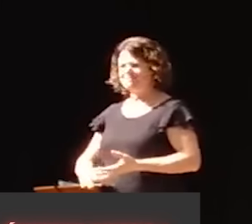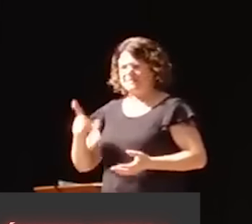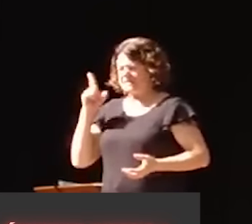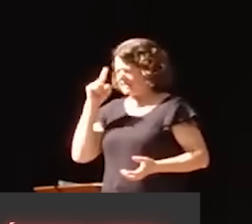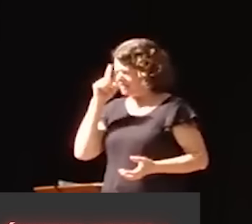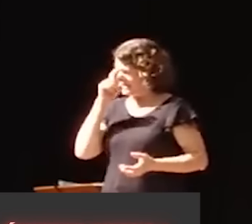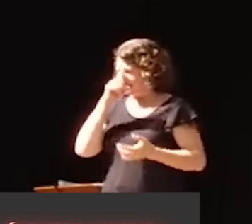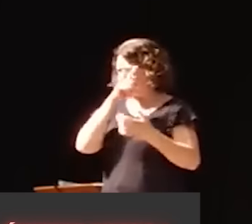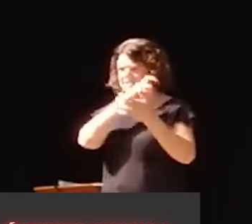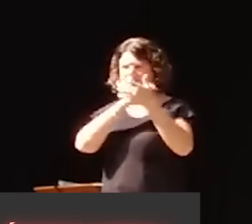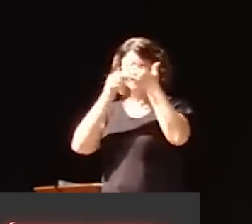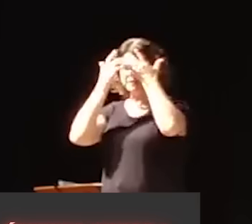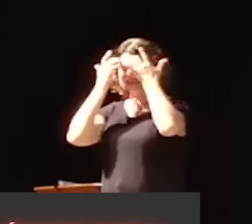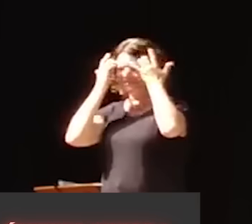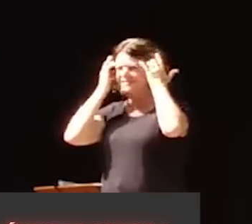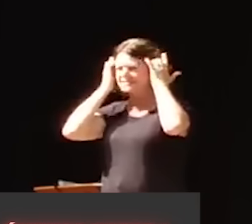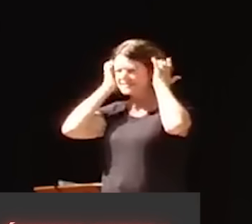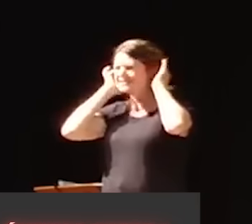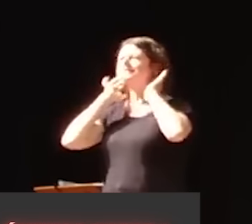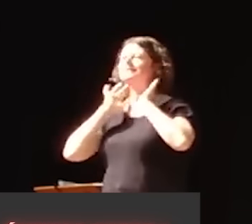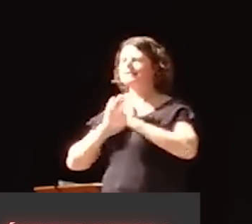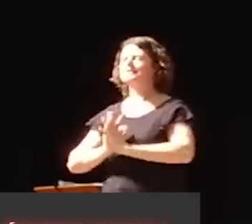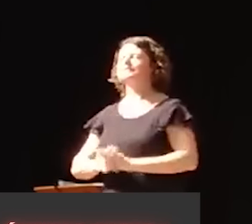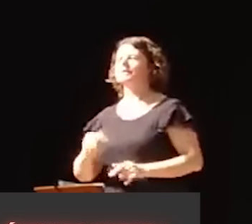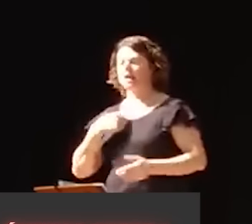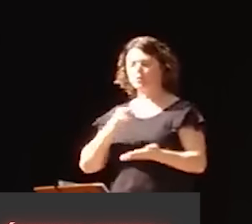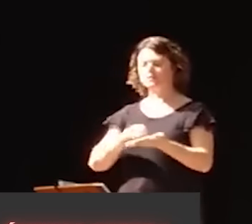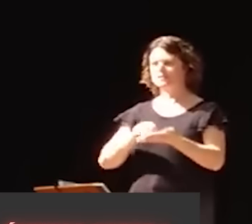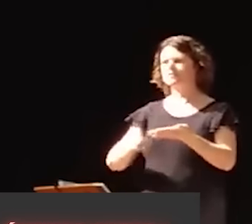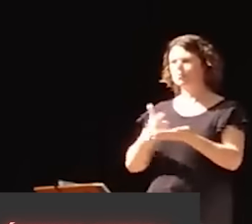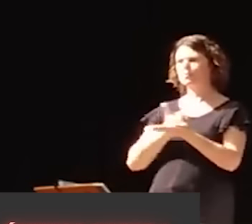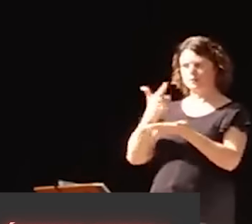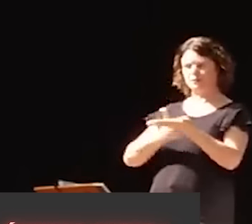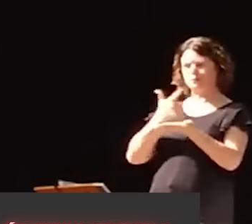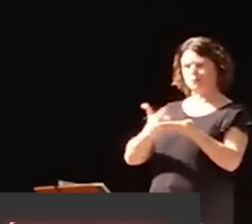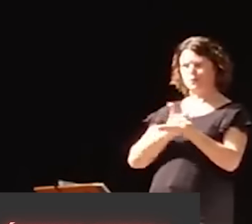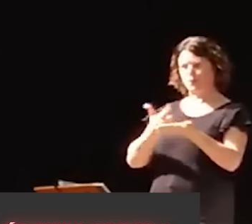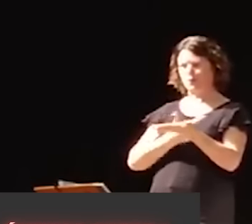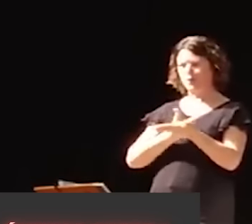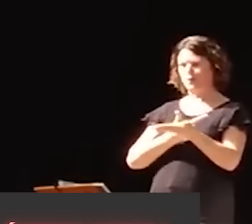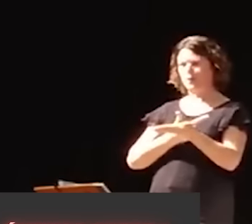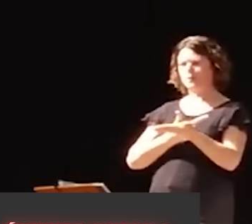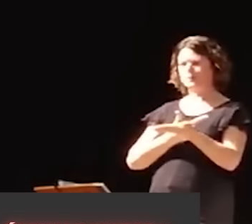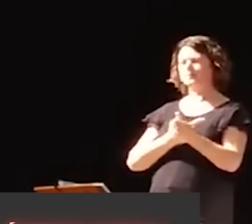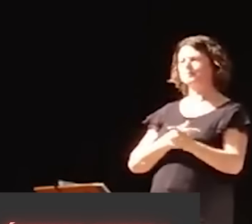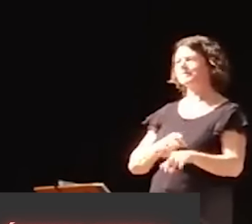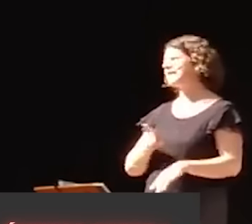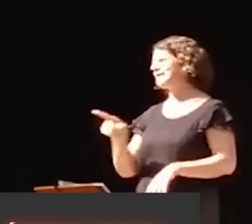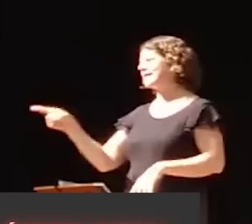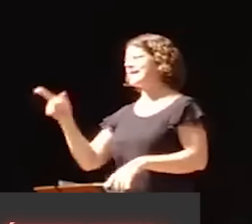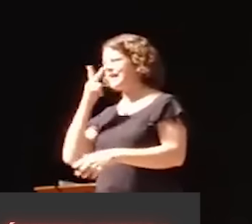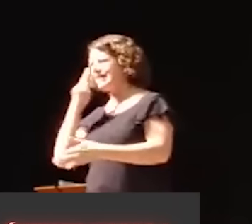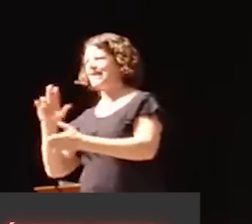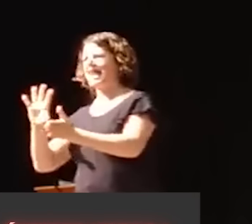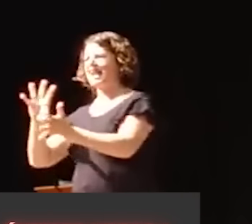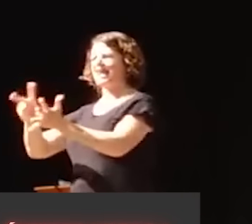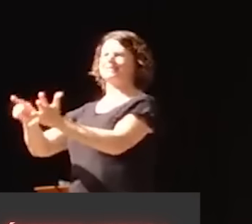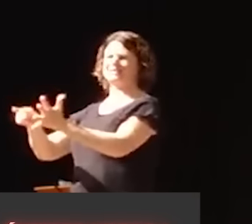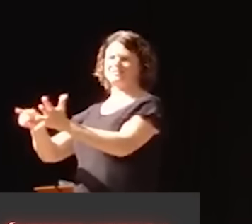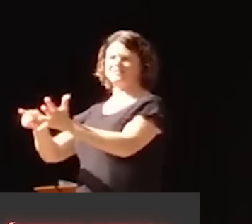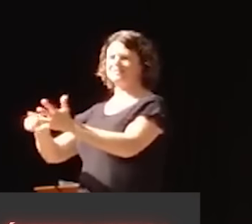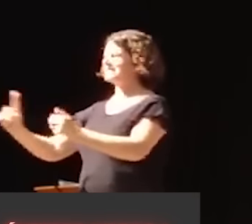esse esse Principado quando eu falo sobre os amalequitas é um ladrão o inimigo vem ensinou a roubar a matar e ele vem